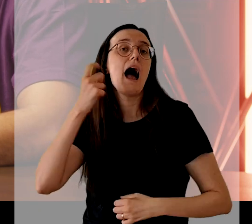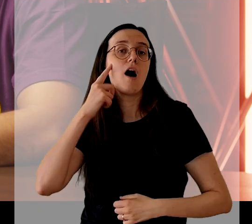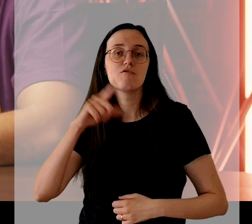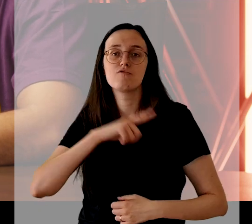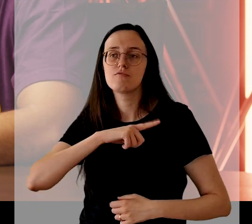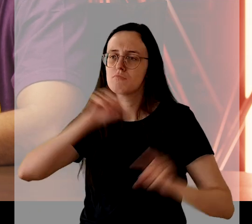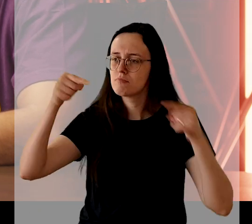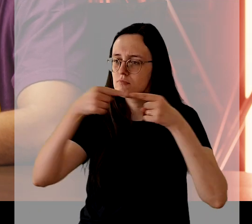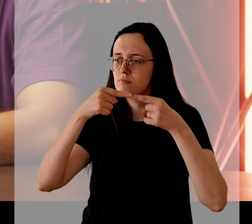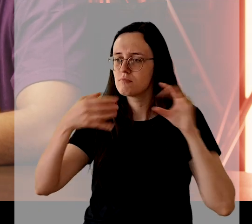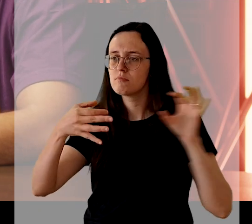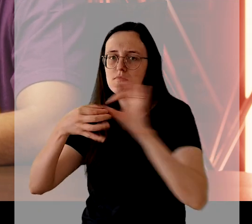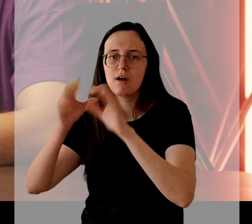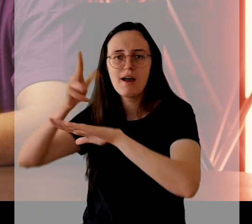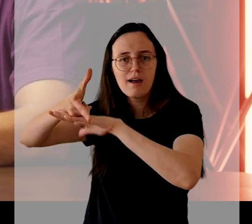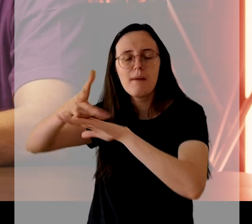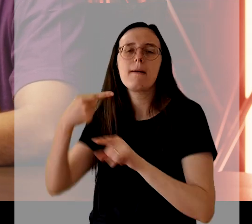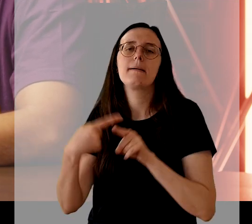de áudio que você manda para uma câmera, né?